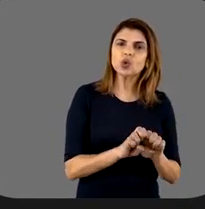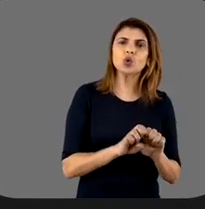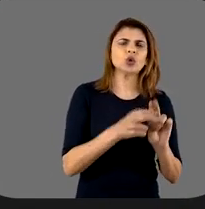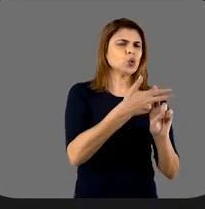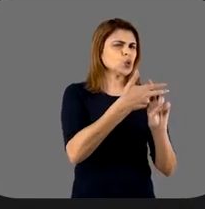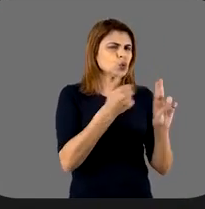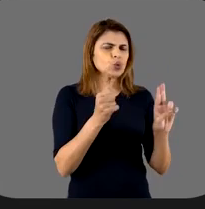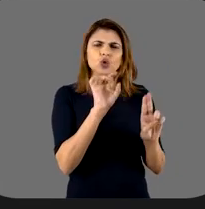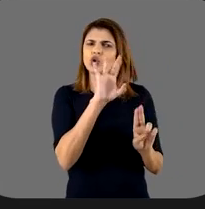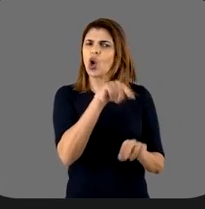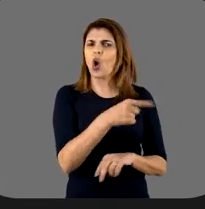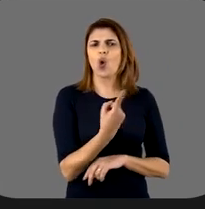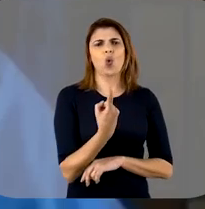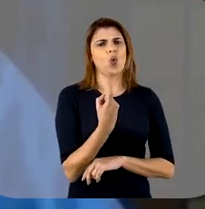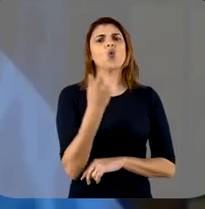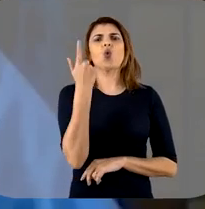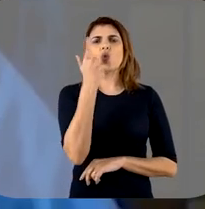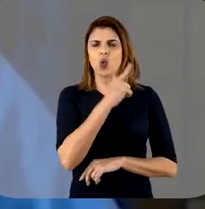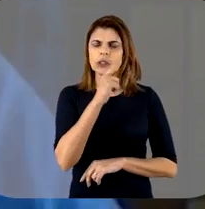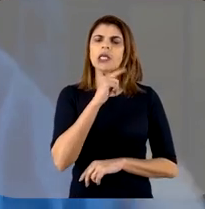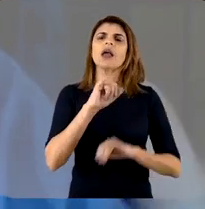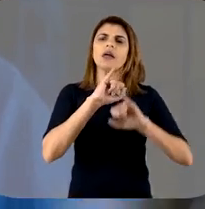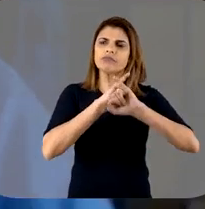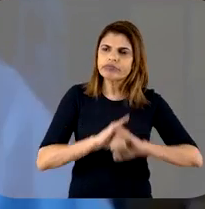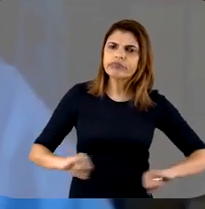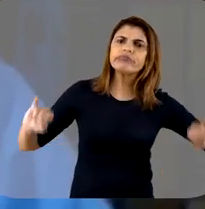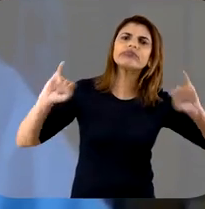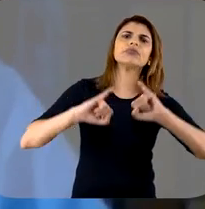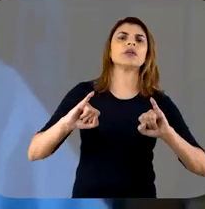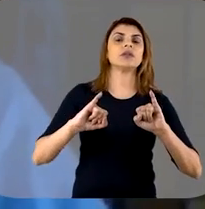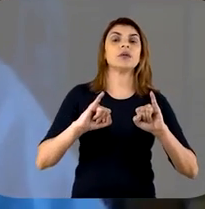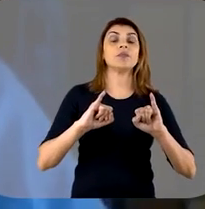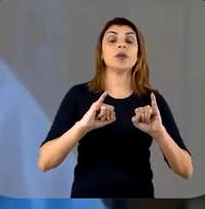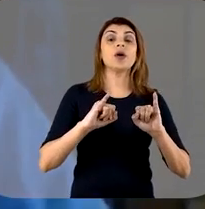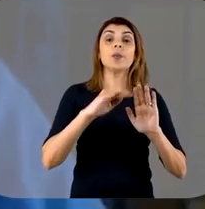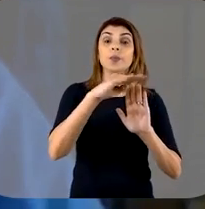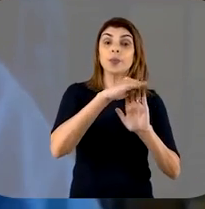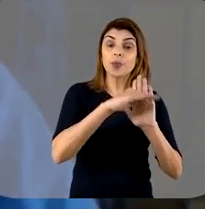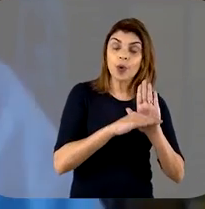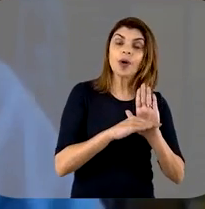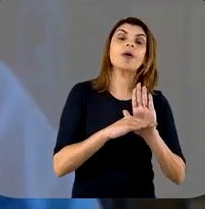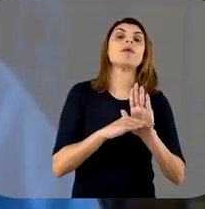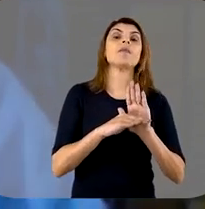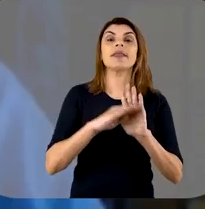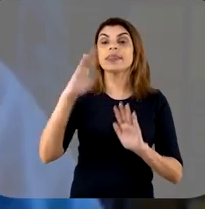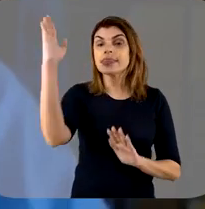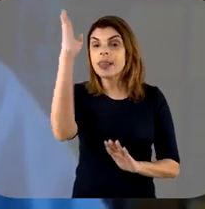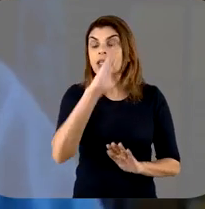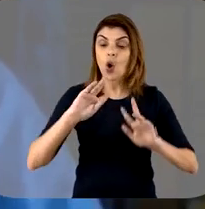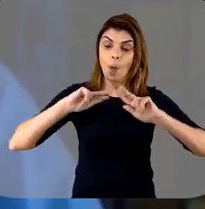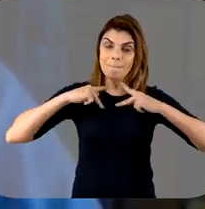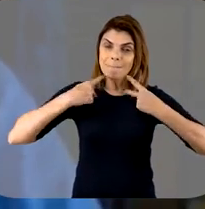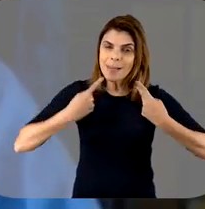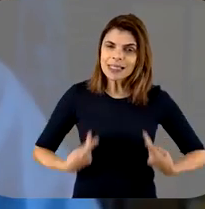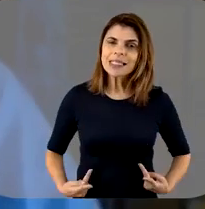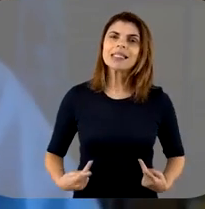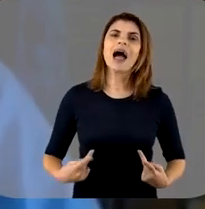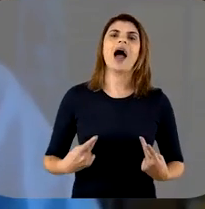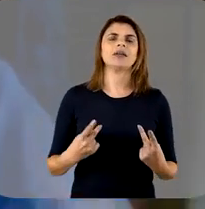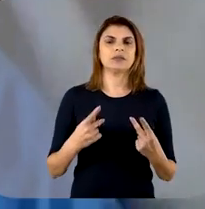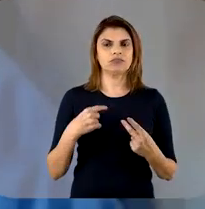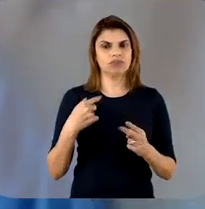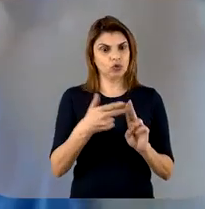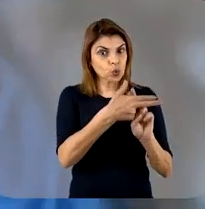SUS, de uma infiltração do SUS, de um Programa Nacional de Imunização extremamente bem consolidado como o nosso,